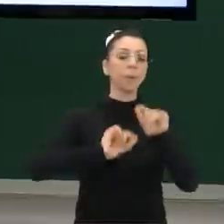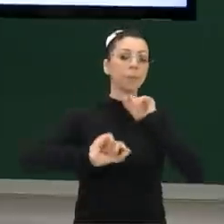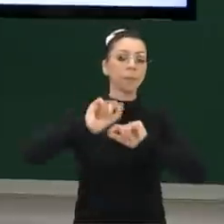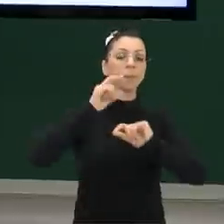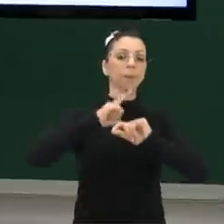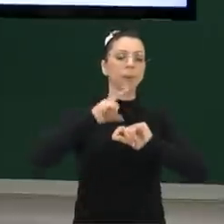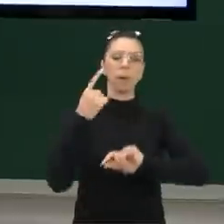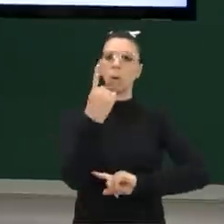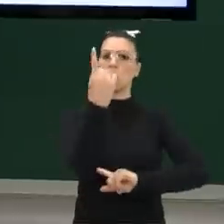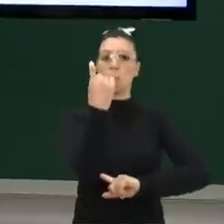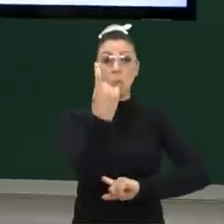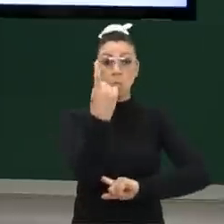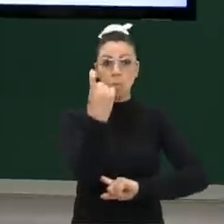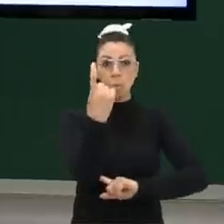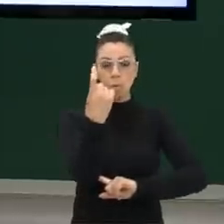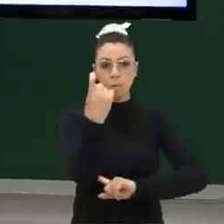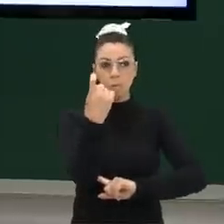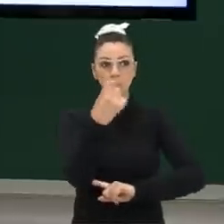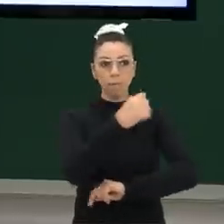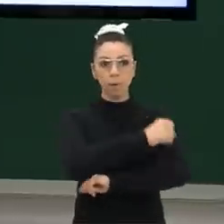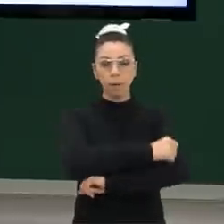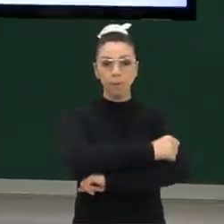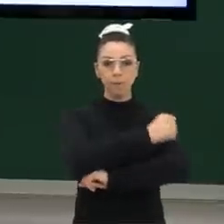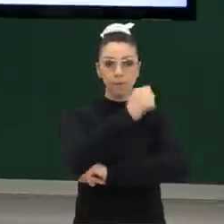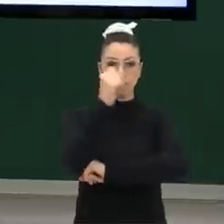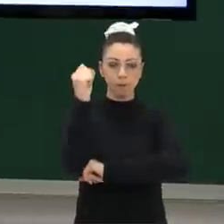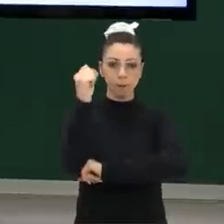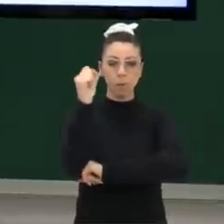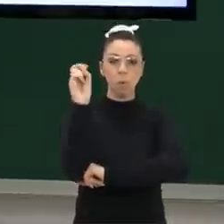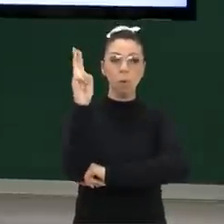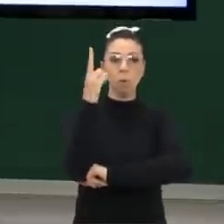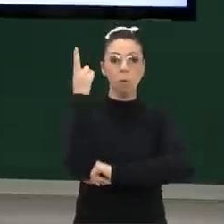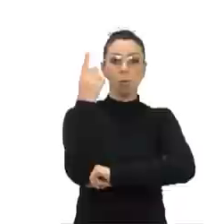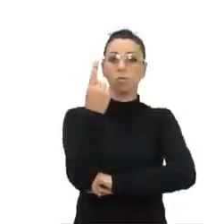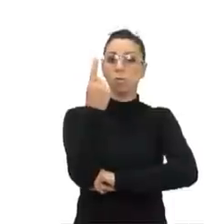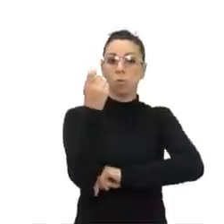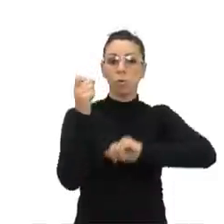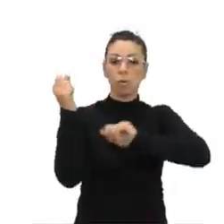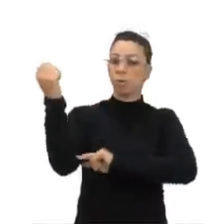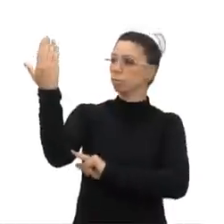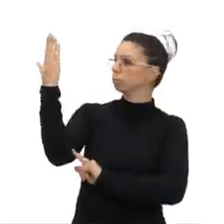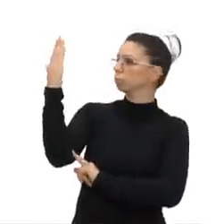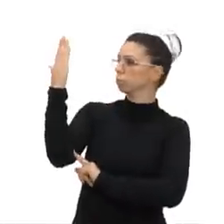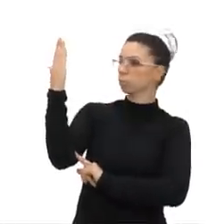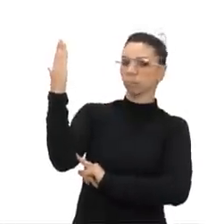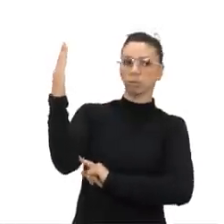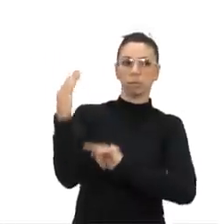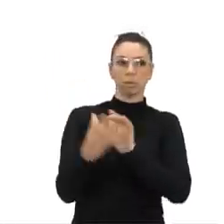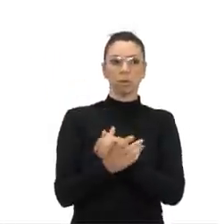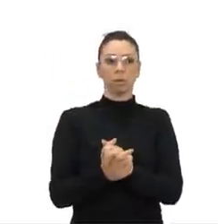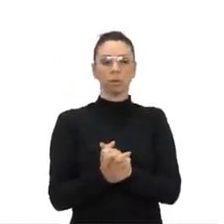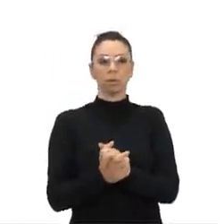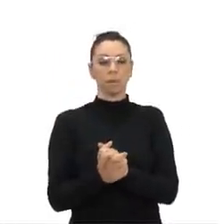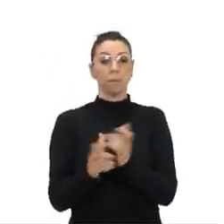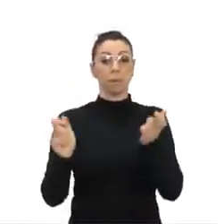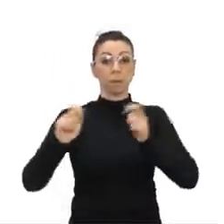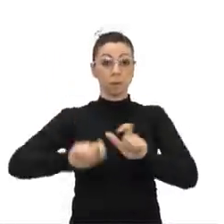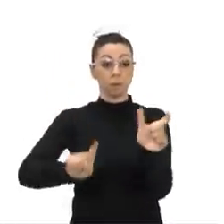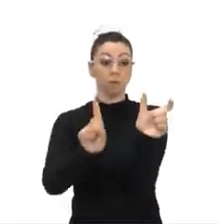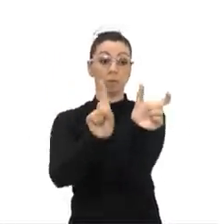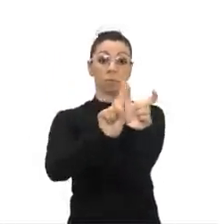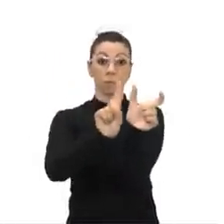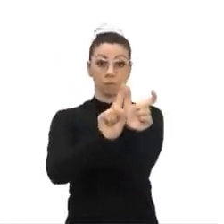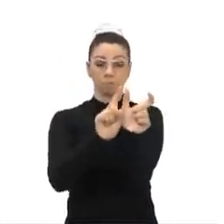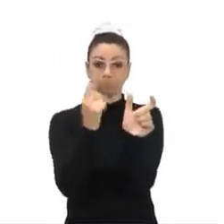existe apenas uma janela e apenas um espelho, a opção que nós vamos anotar é there is nas